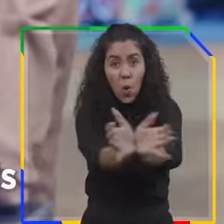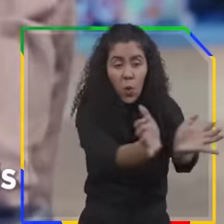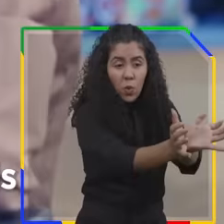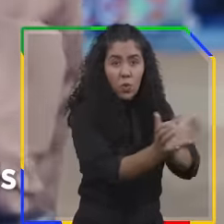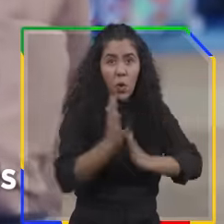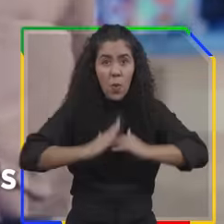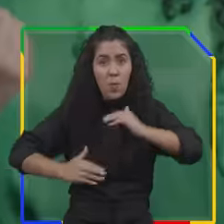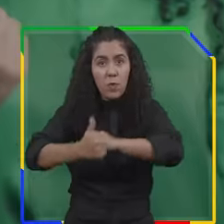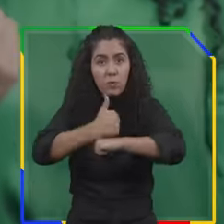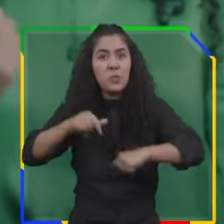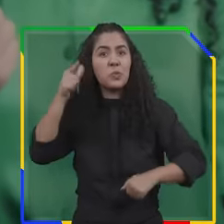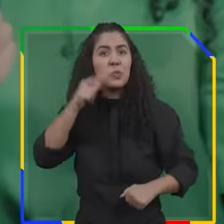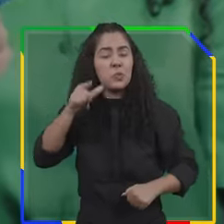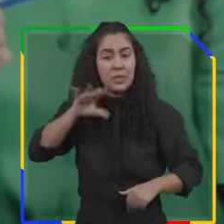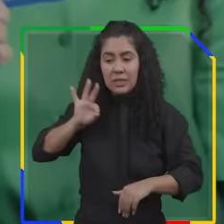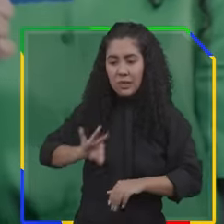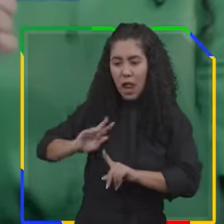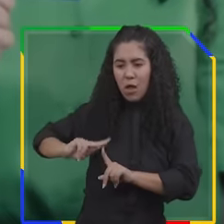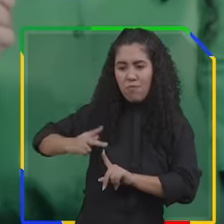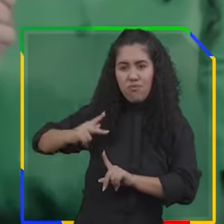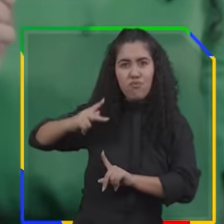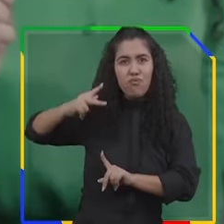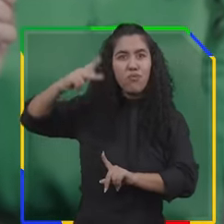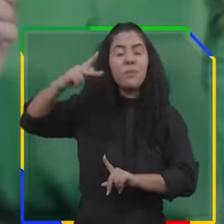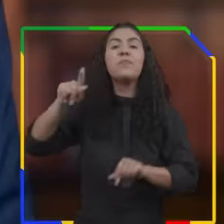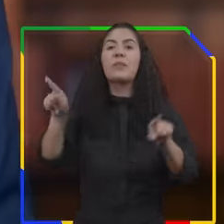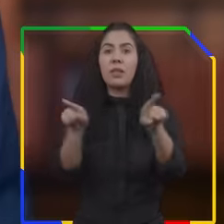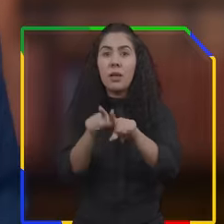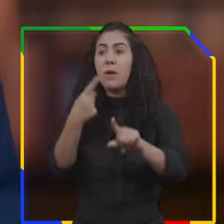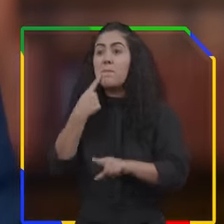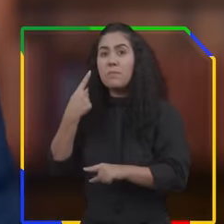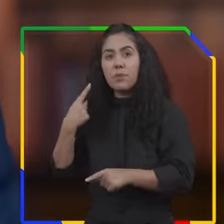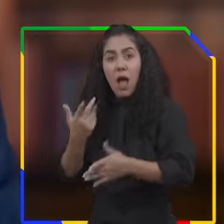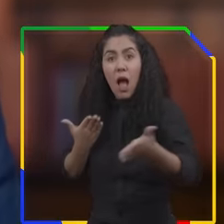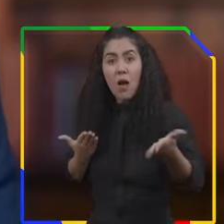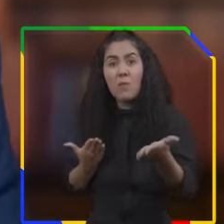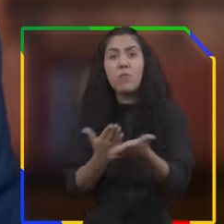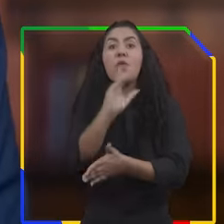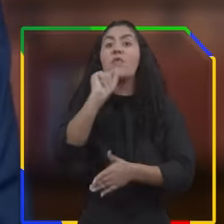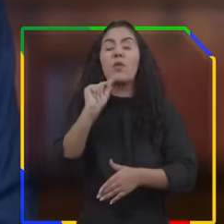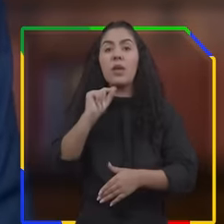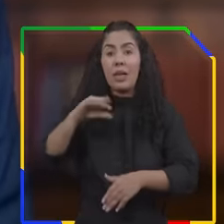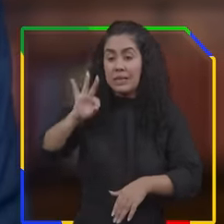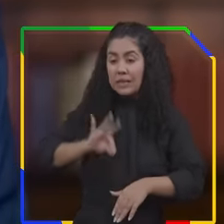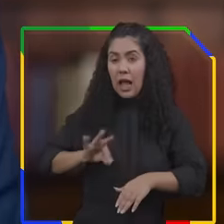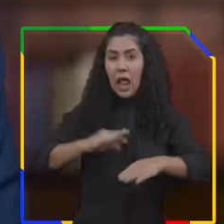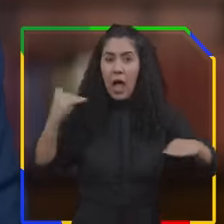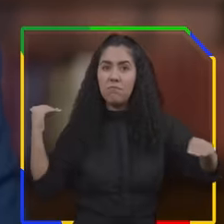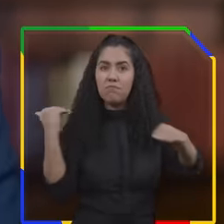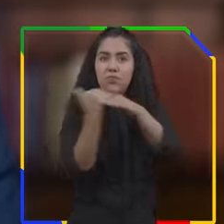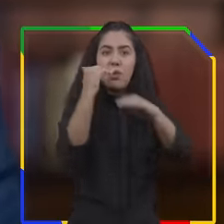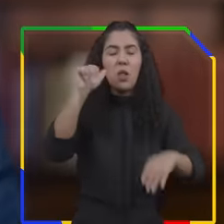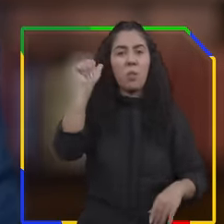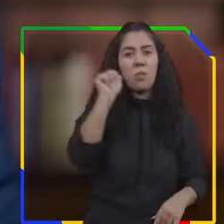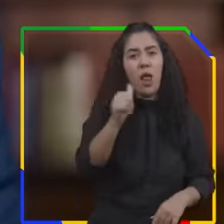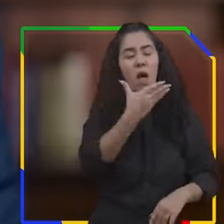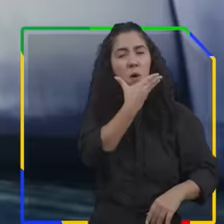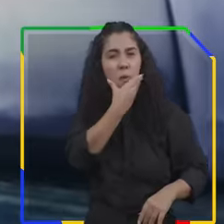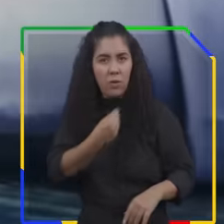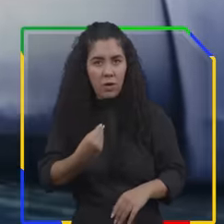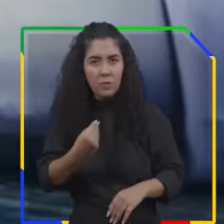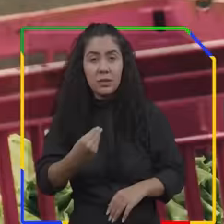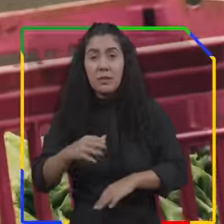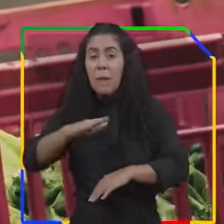categorias profissionais tiveram aumento real de salário. Aprovamos a igualdade salarial entre mulheres e